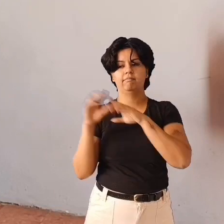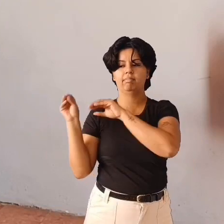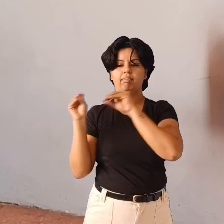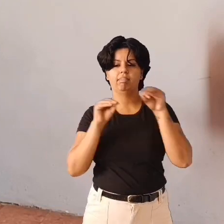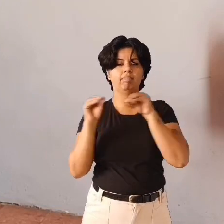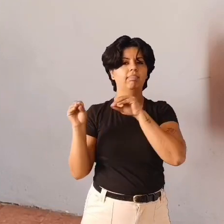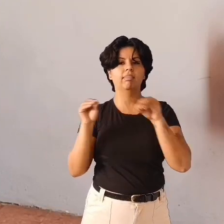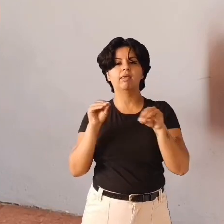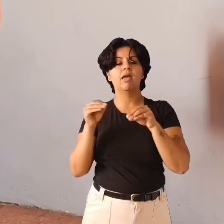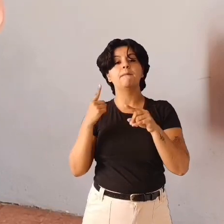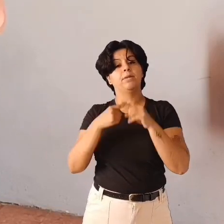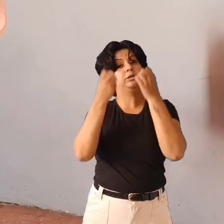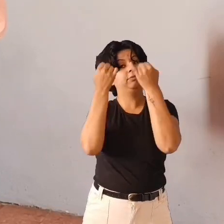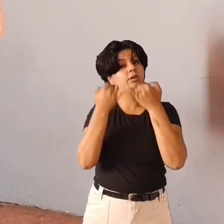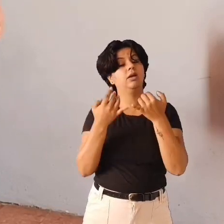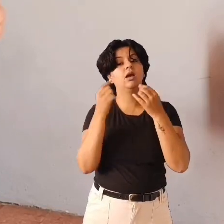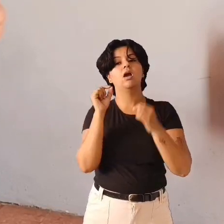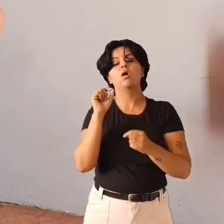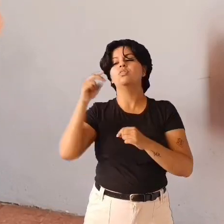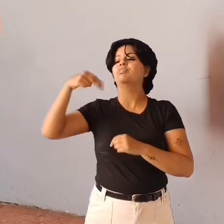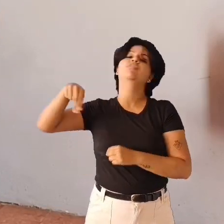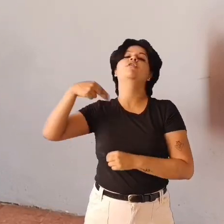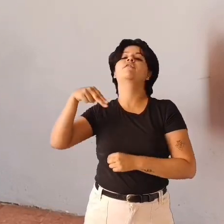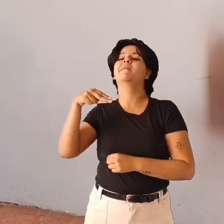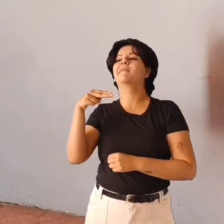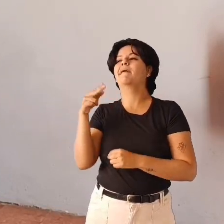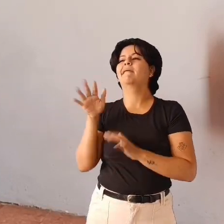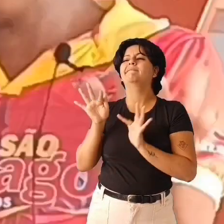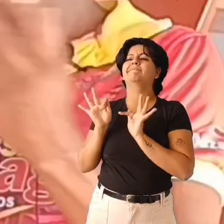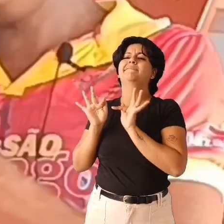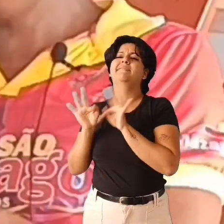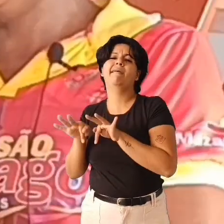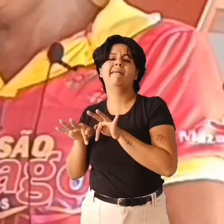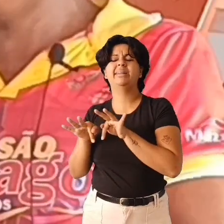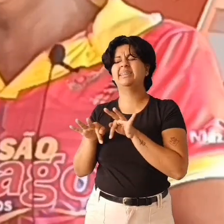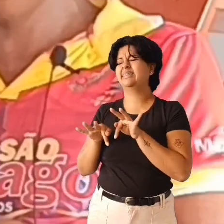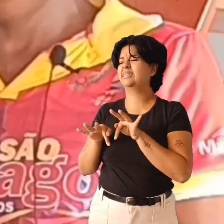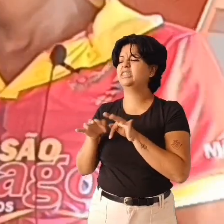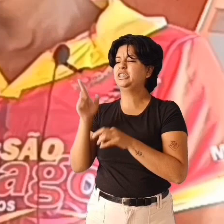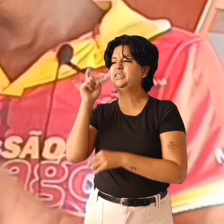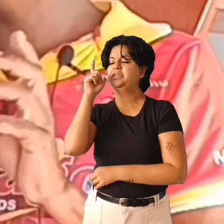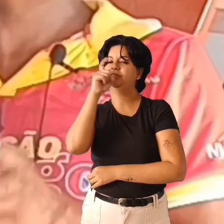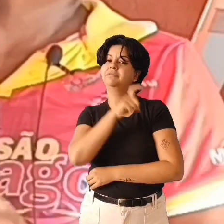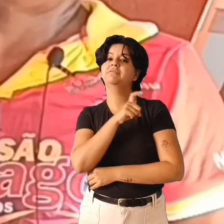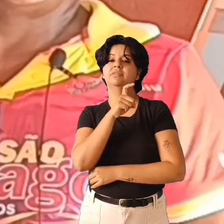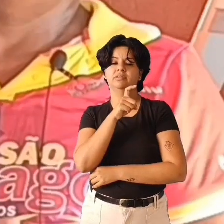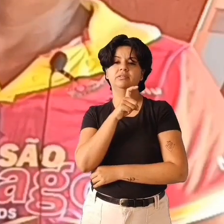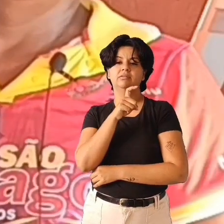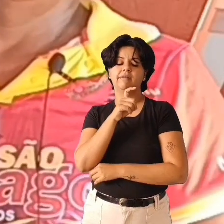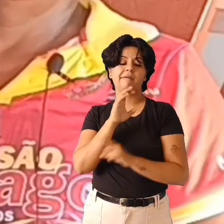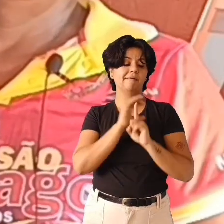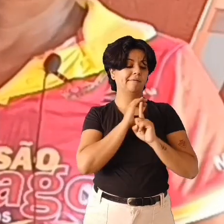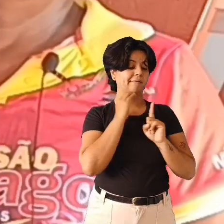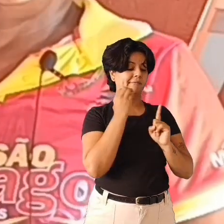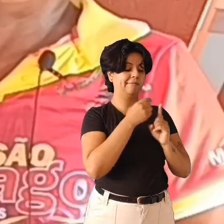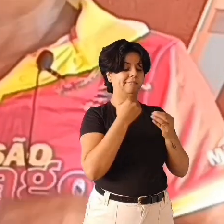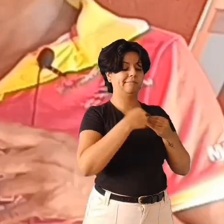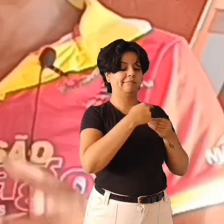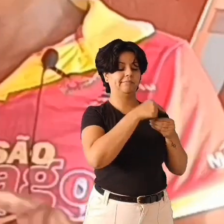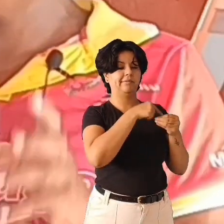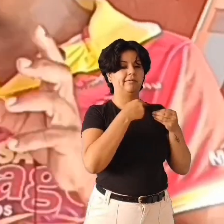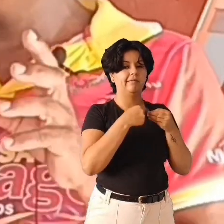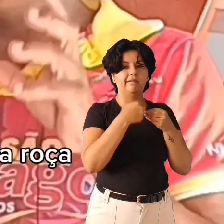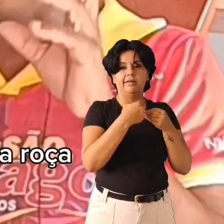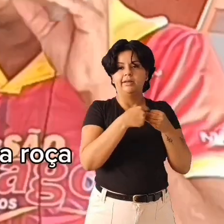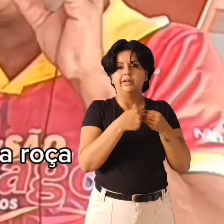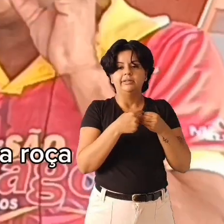para julho também pode se explicar através que novembro já é época de muito trabalho. E a